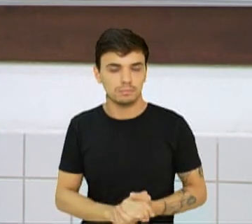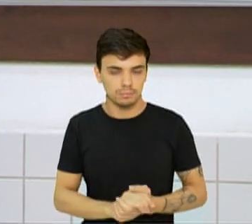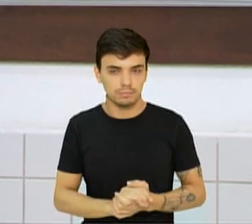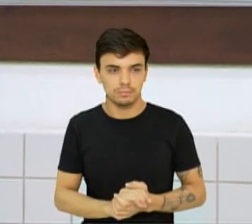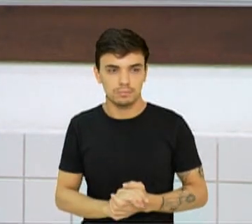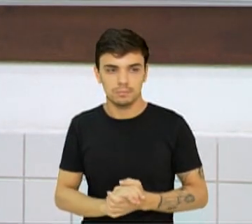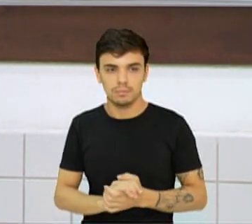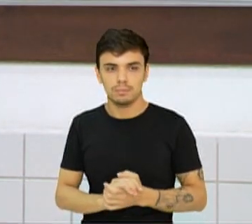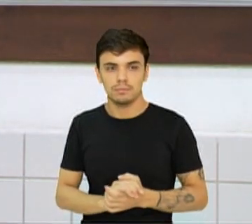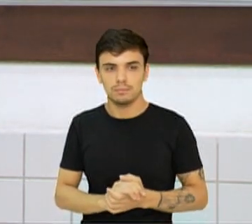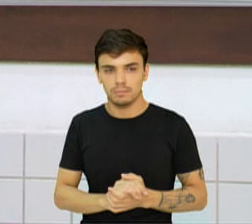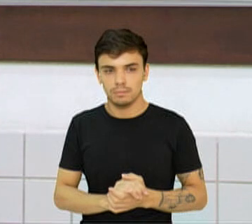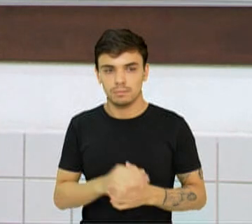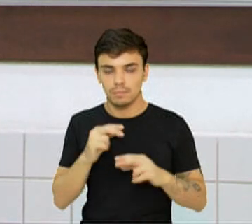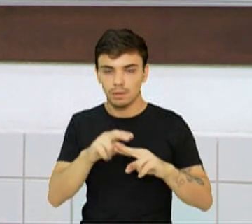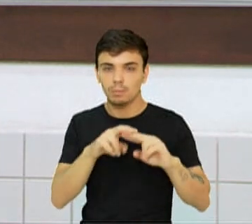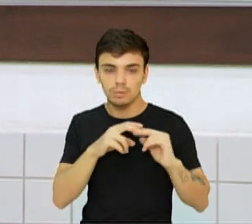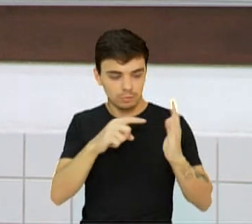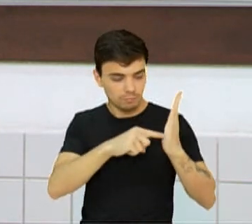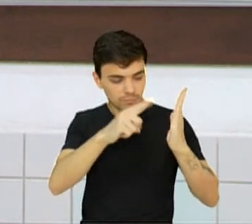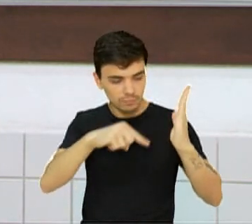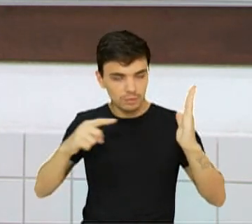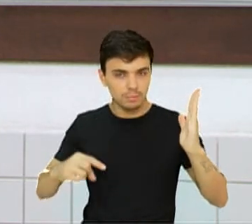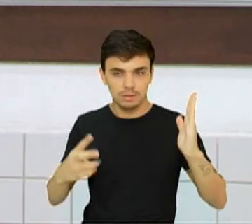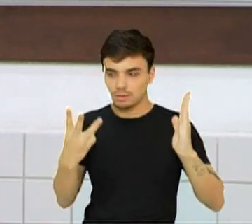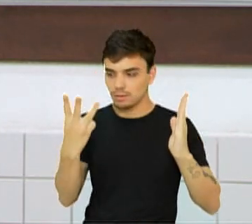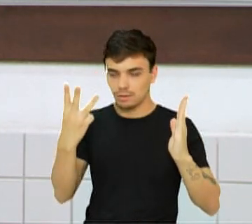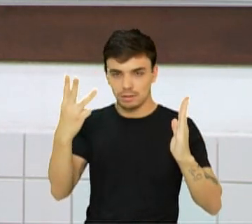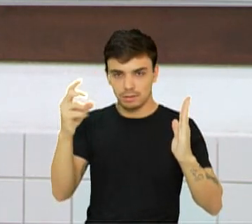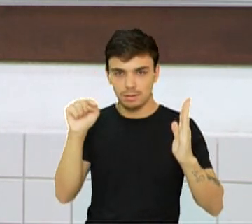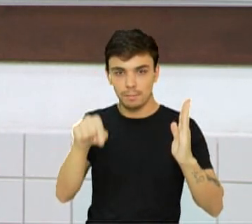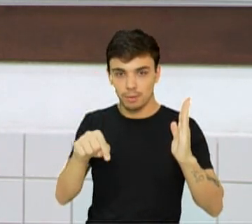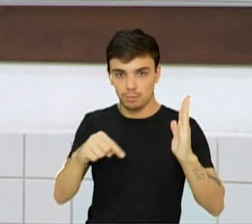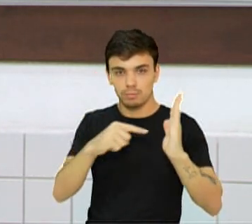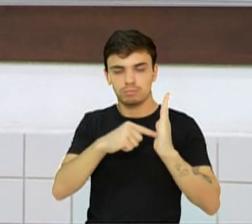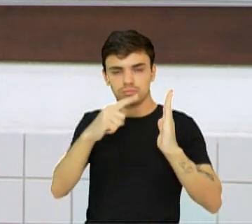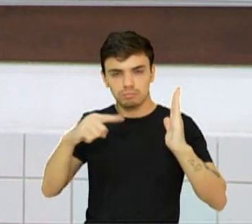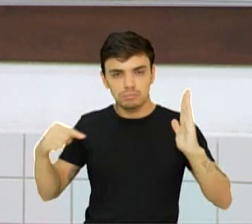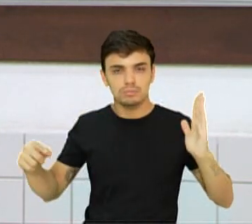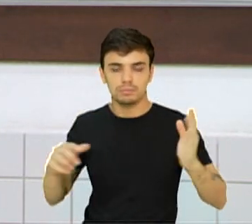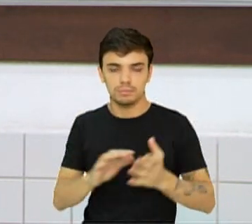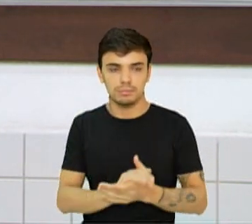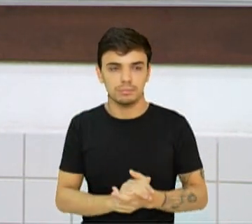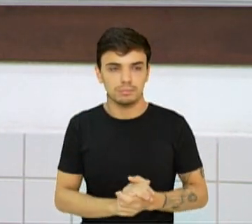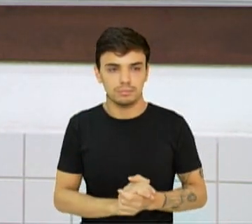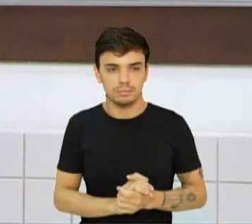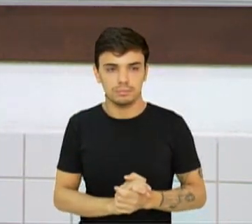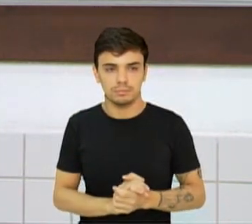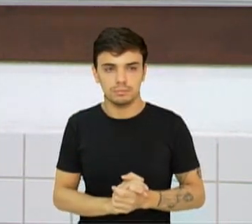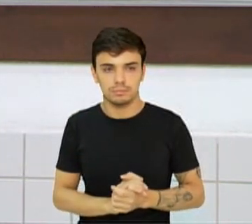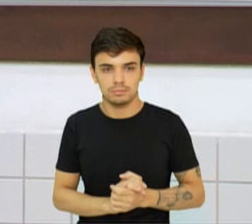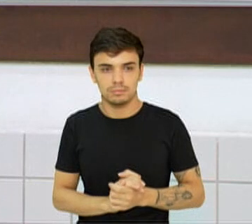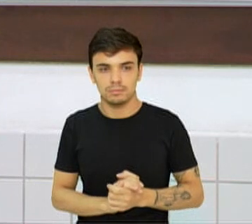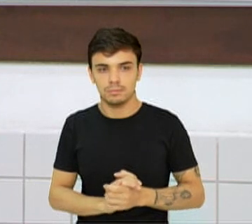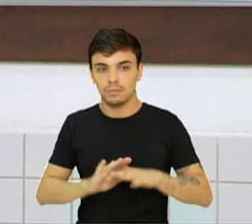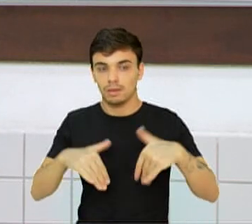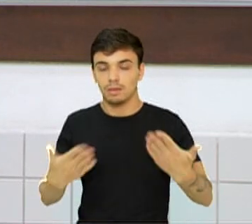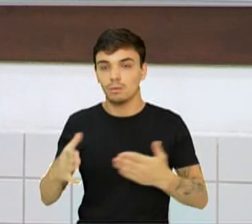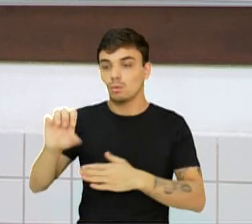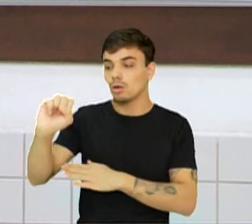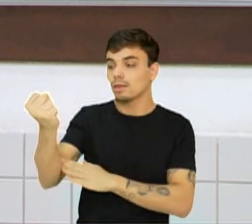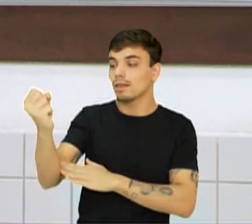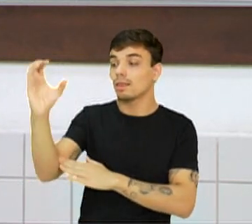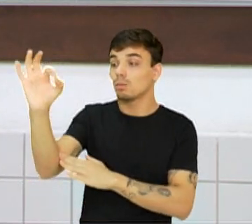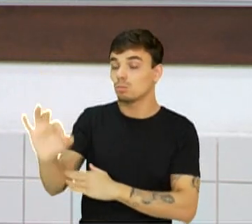vibra 3.000 vezes por segundo, 3.000 Hz, ok? Então 80% tem que